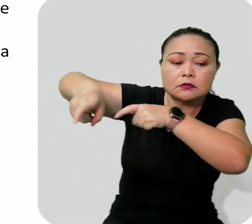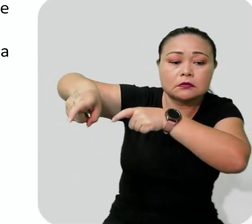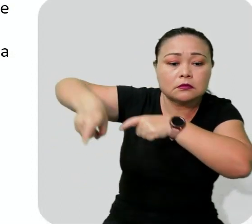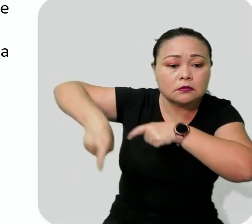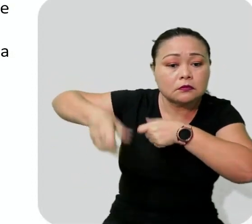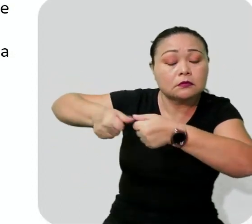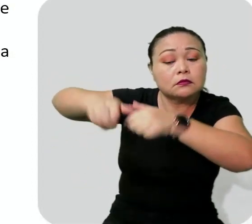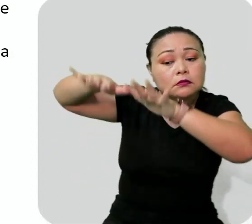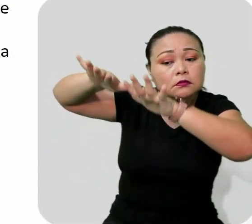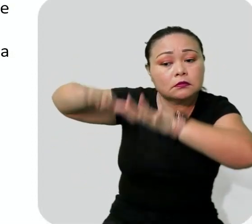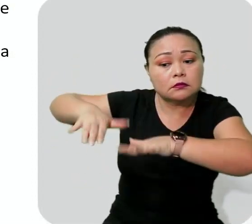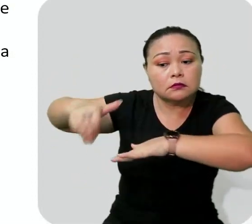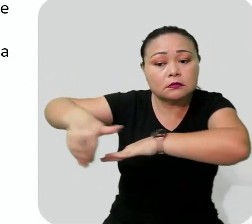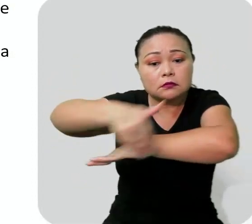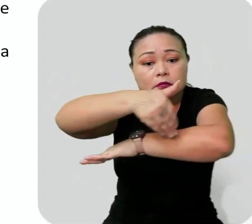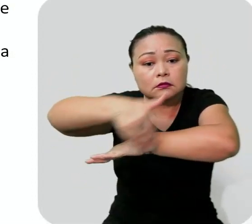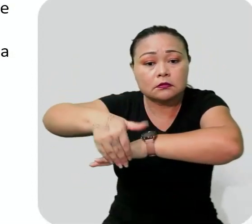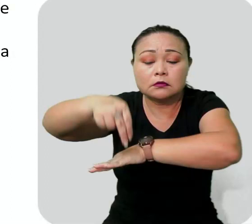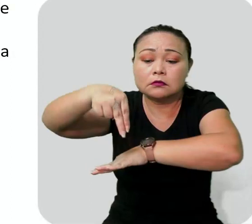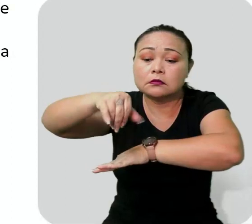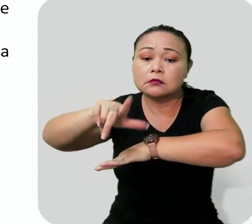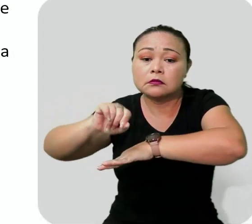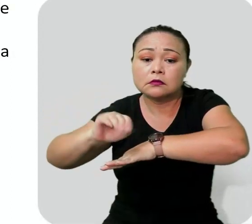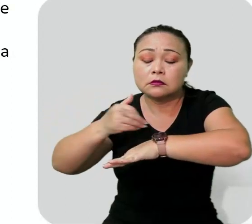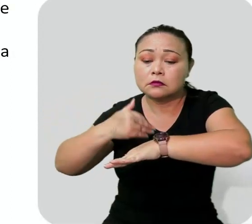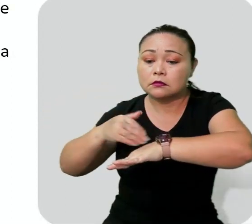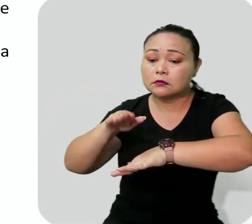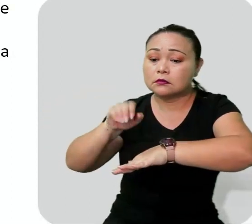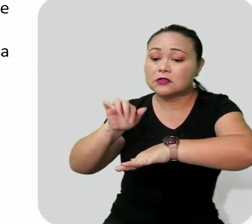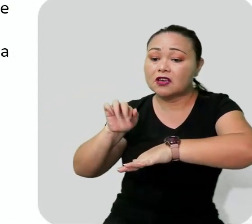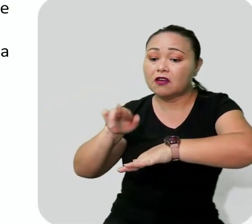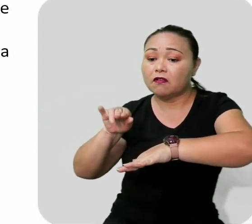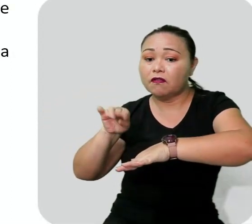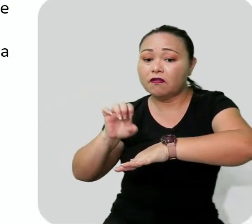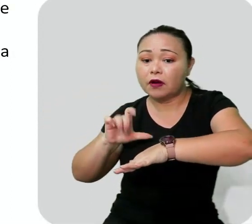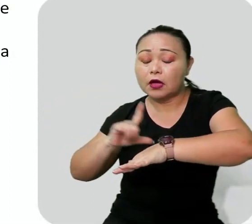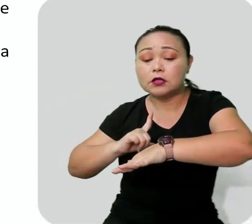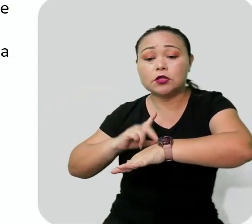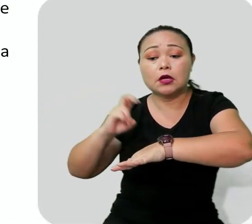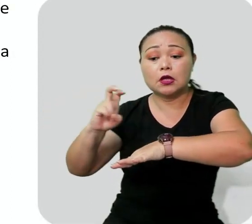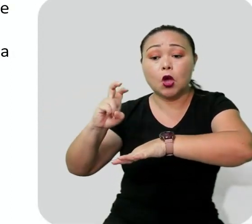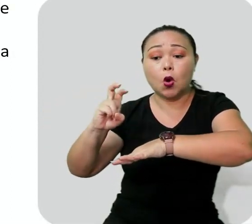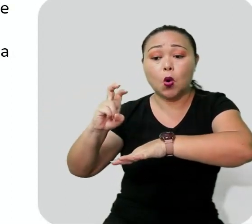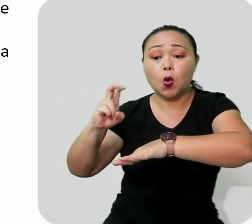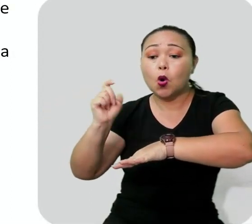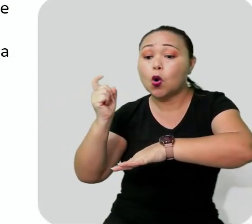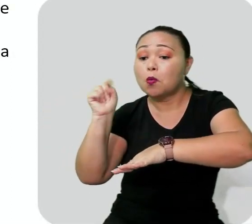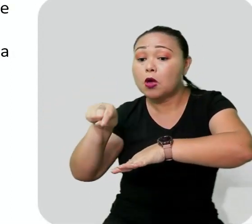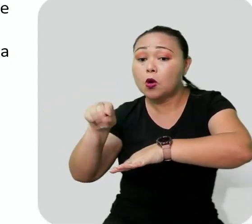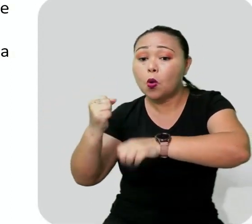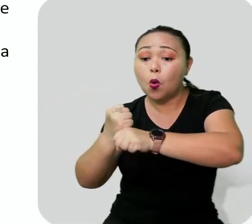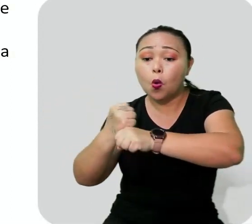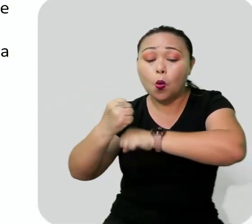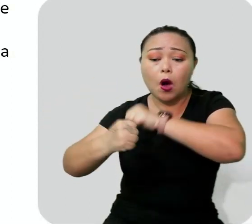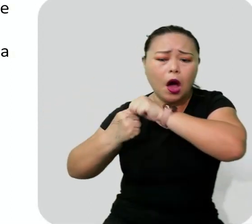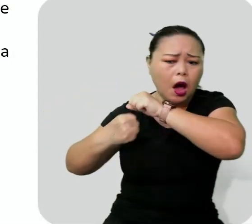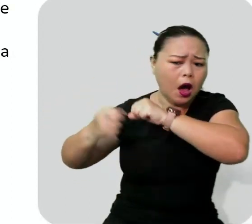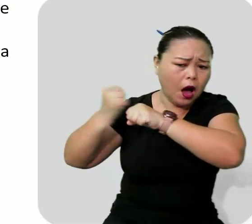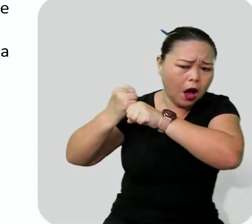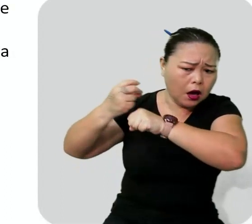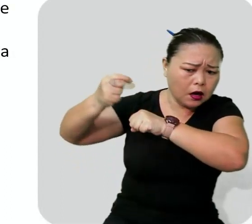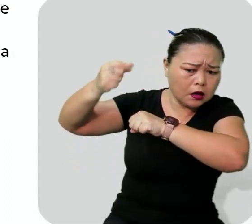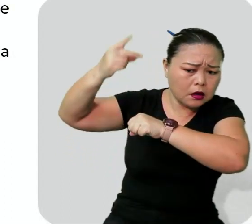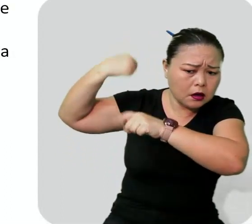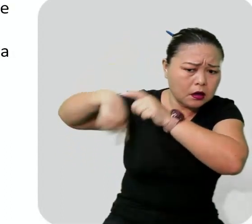se fixaram no Vale dos Rios Nilos e Eufrates. Isso há 5.000 anos atrás. Tá